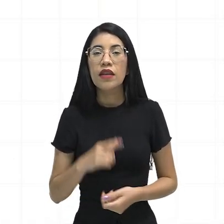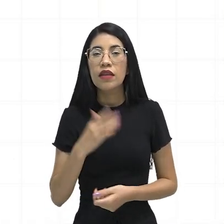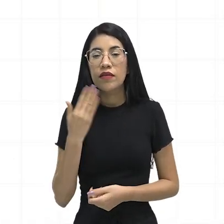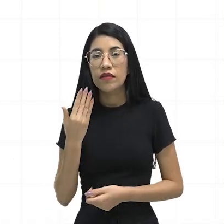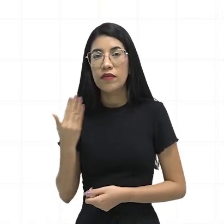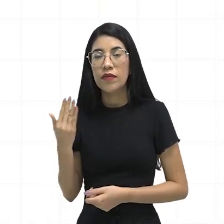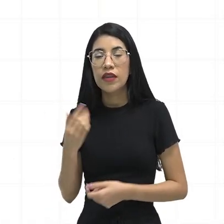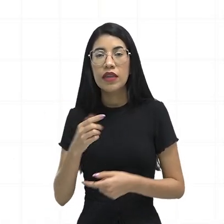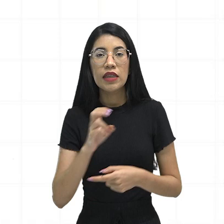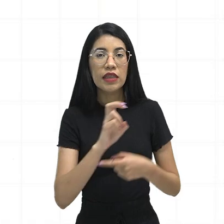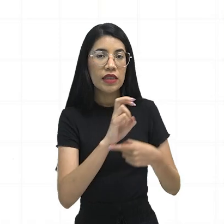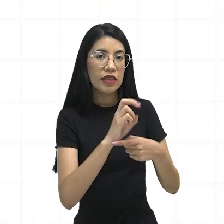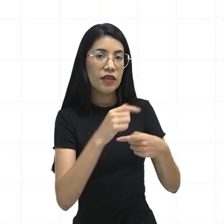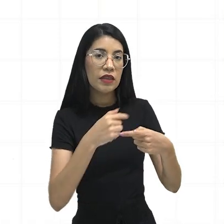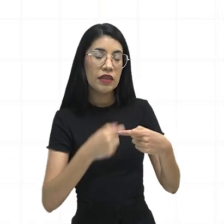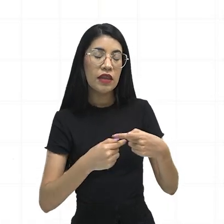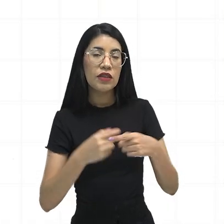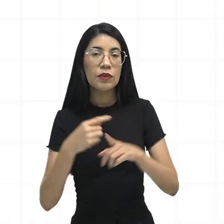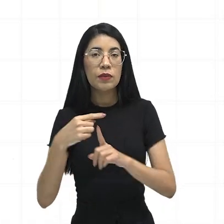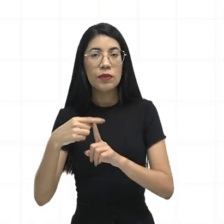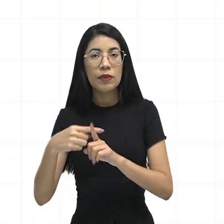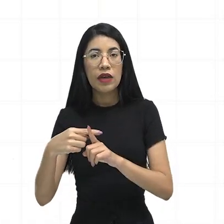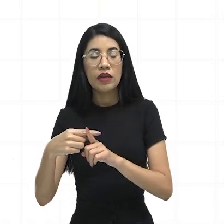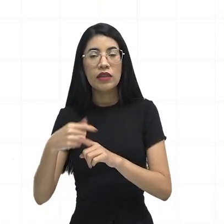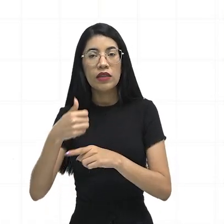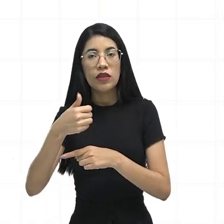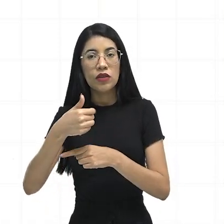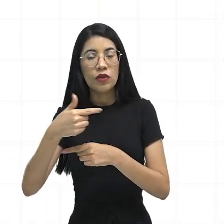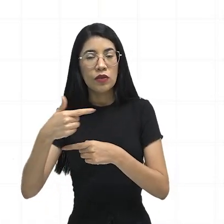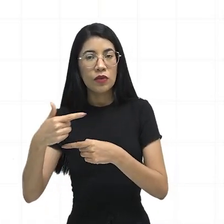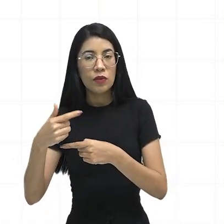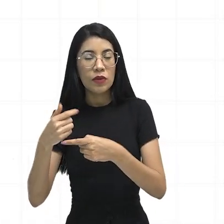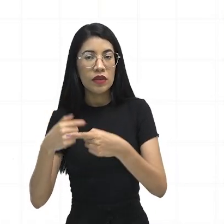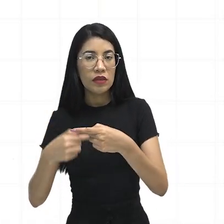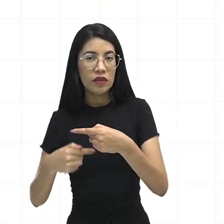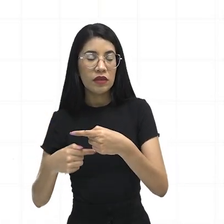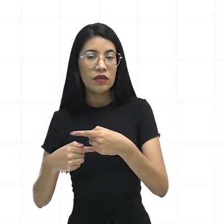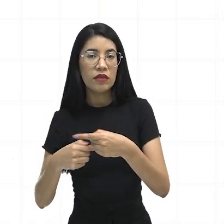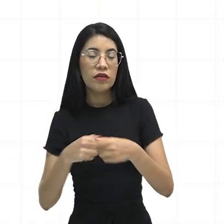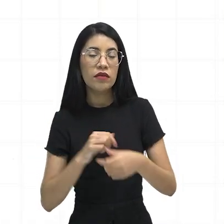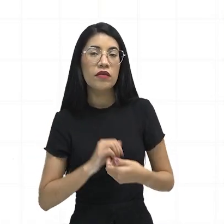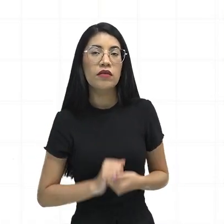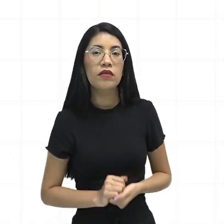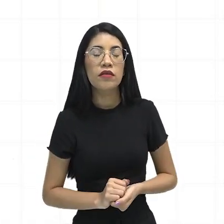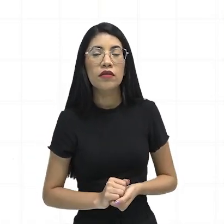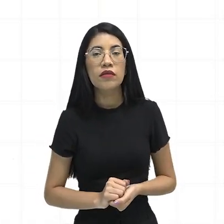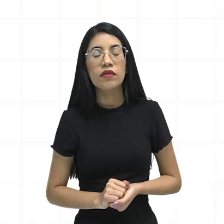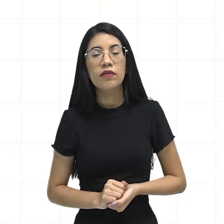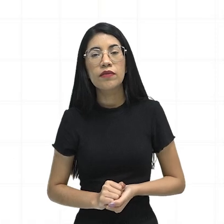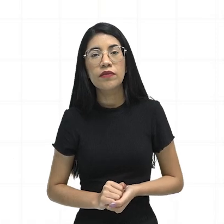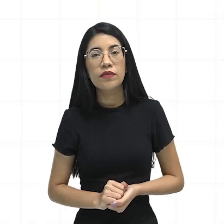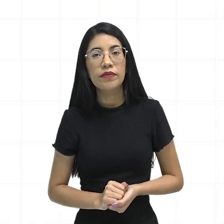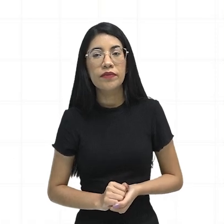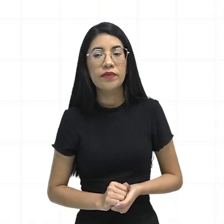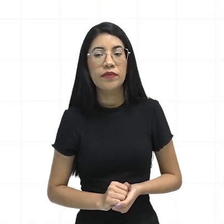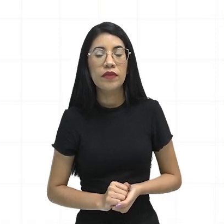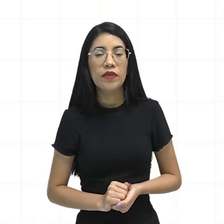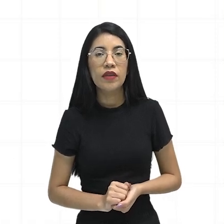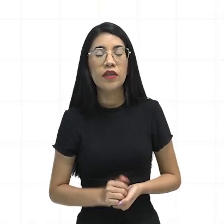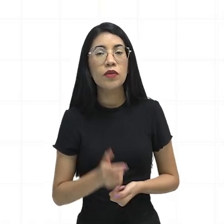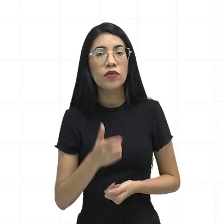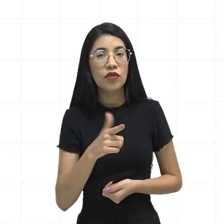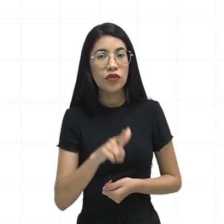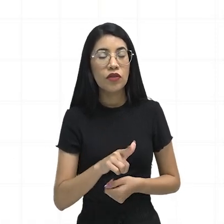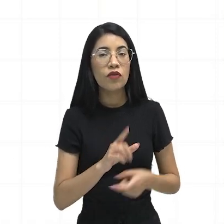temos 5 sétimos mais 12 sétimos, onde aqui novamente nós temos